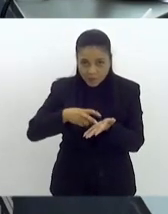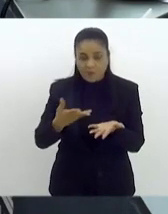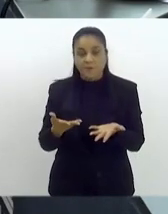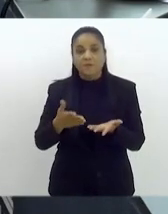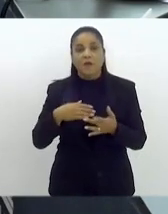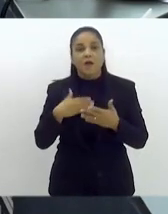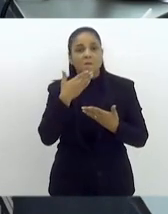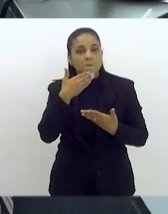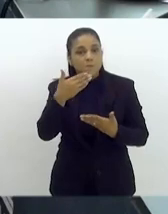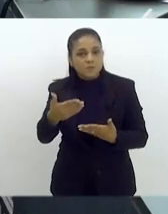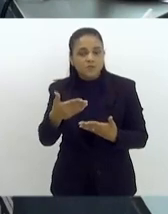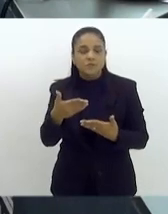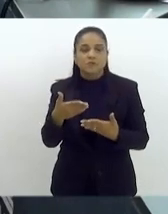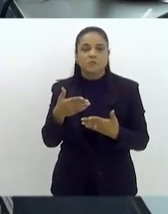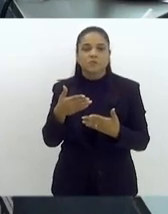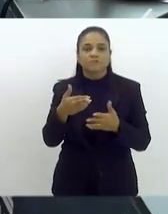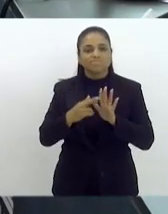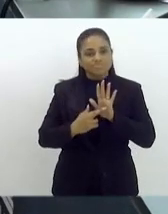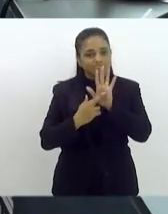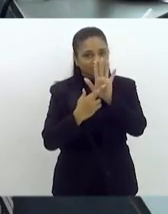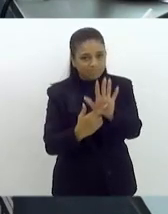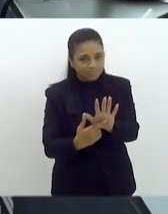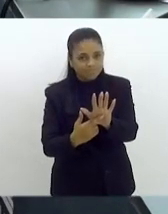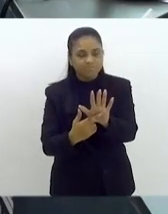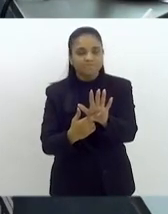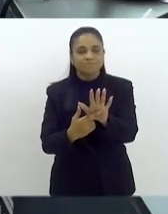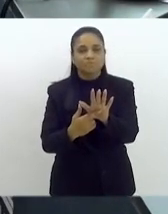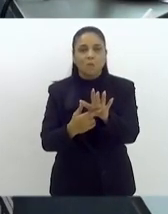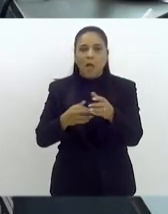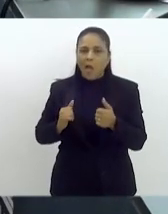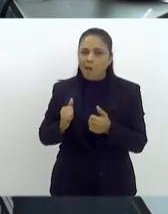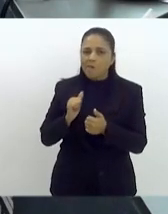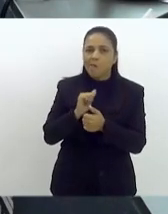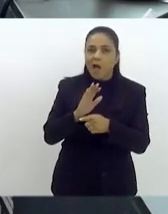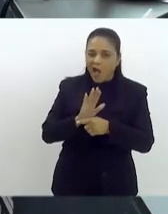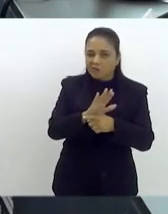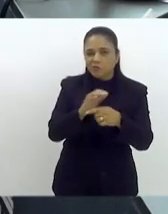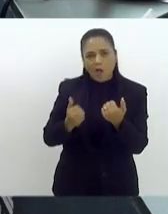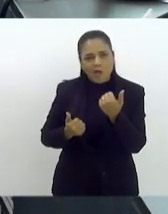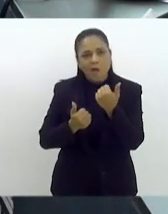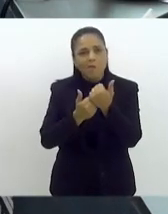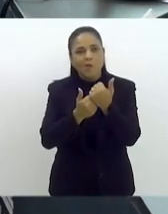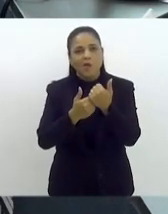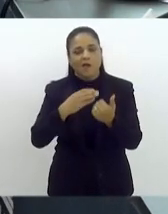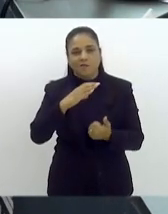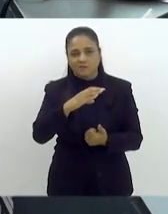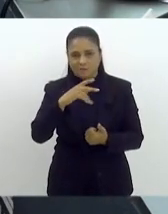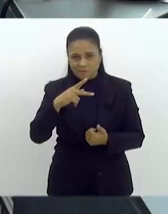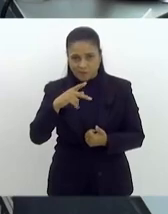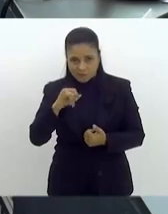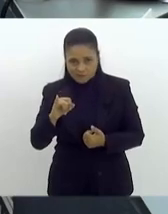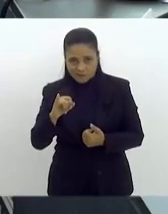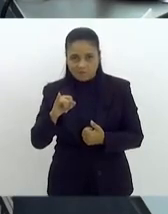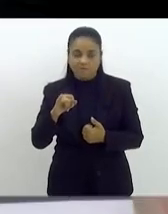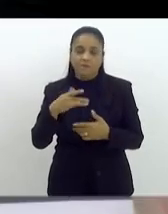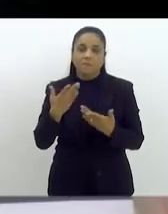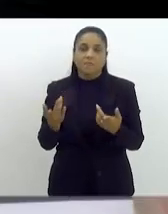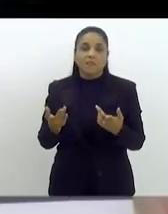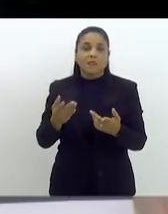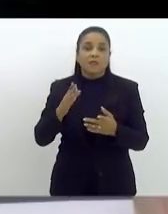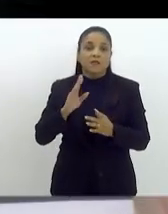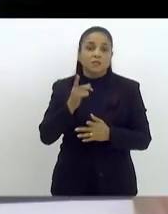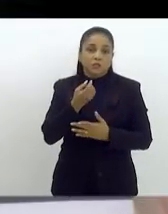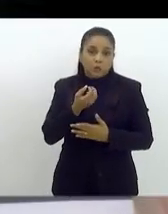é solicitou que que viessemos aqui para colaborar de alguma forma com a CPI Dra Marcela também